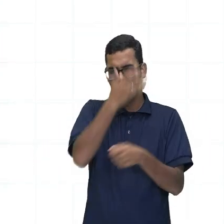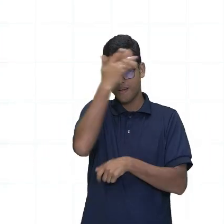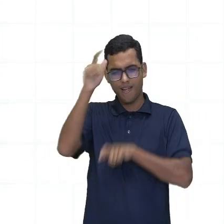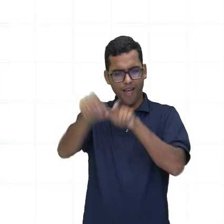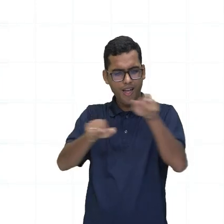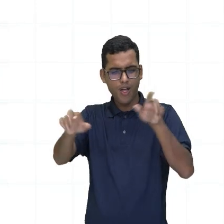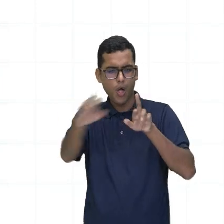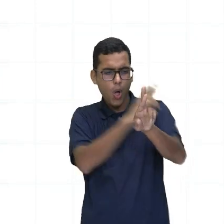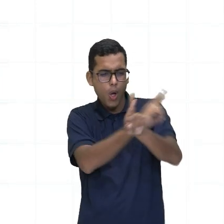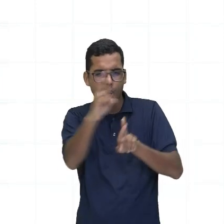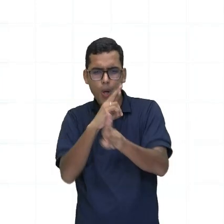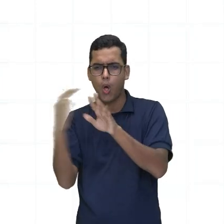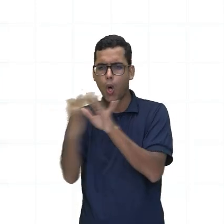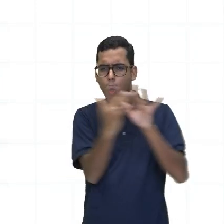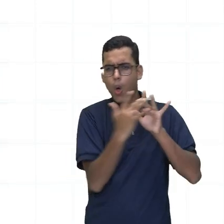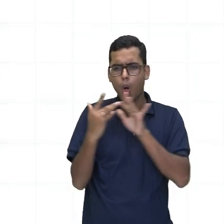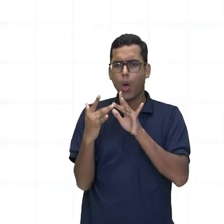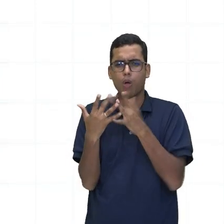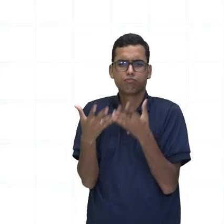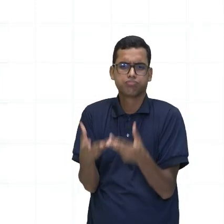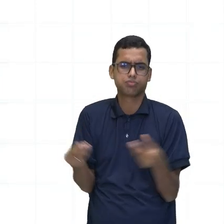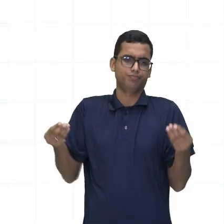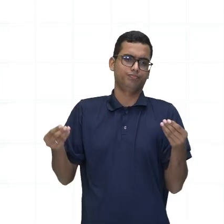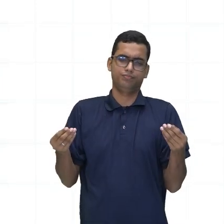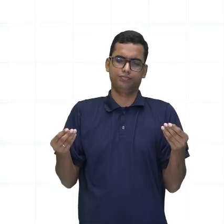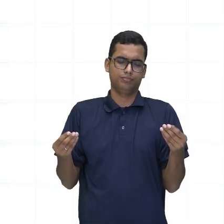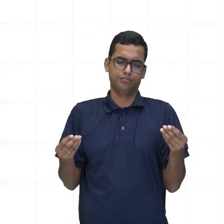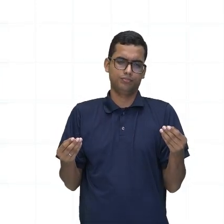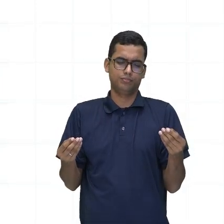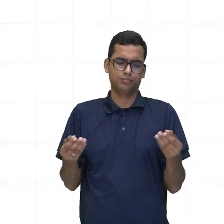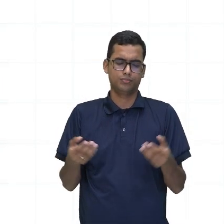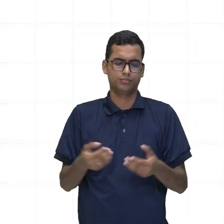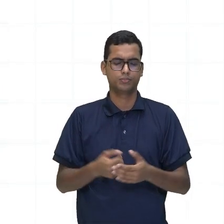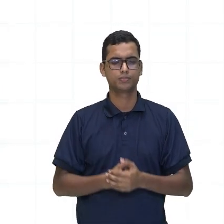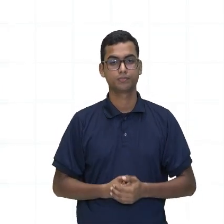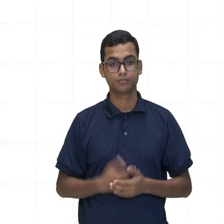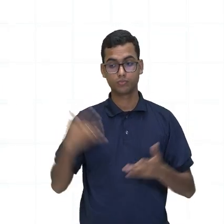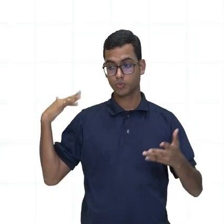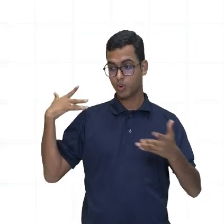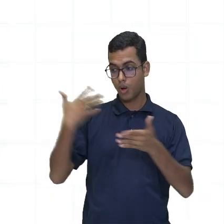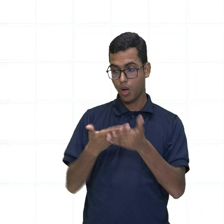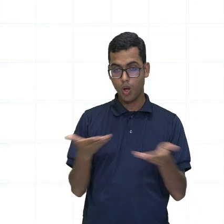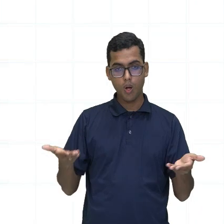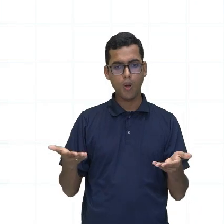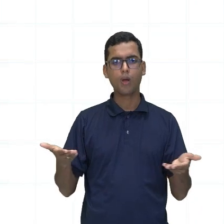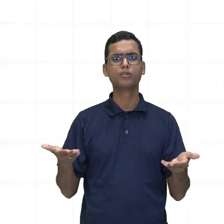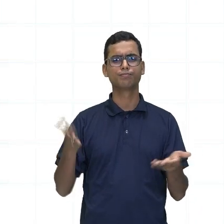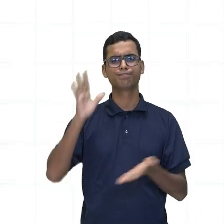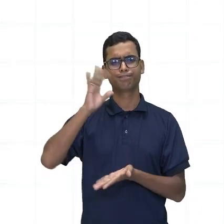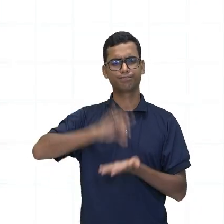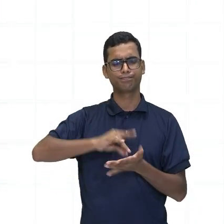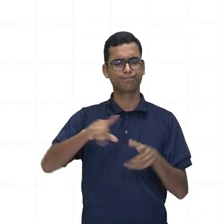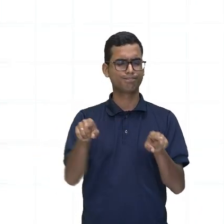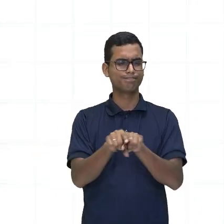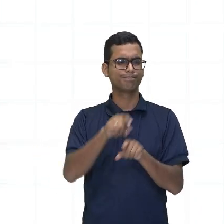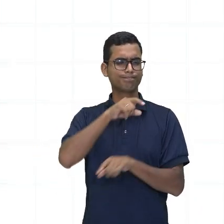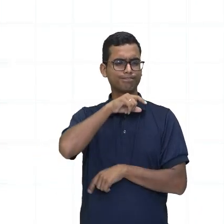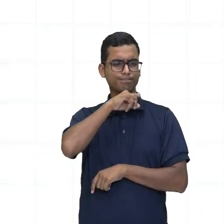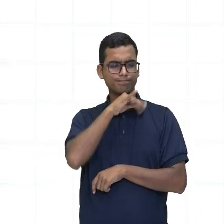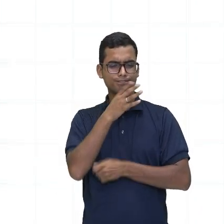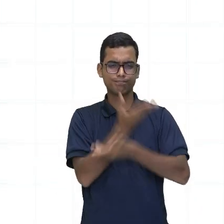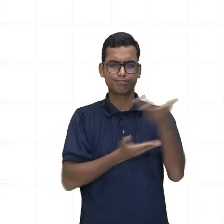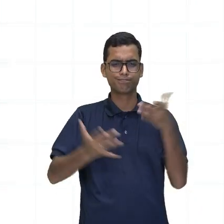se relacionar, tá? Continuando aqui o texto, no finalzinho dele. Então,